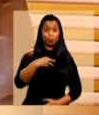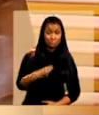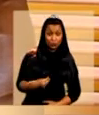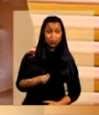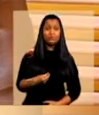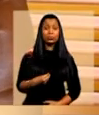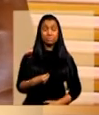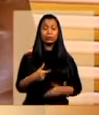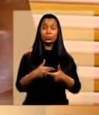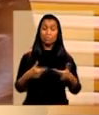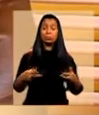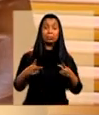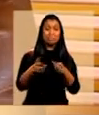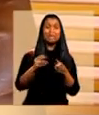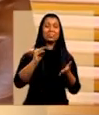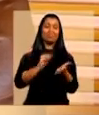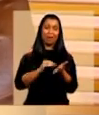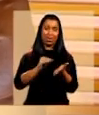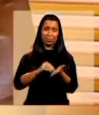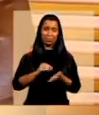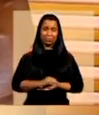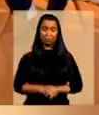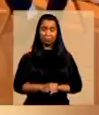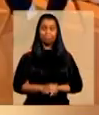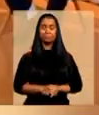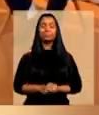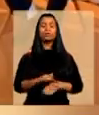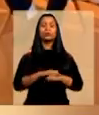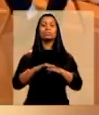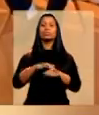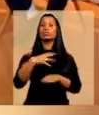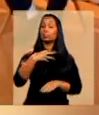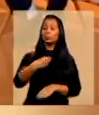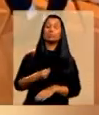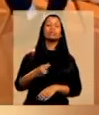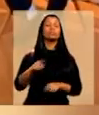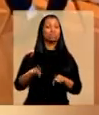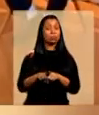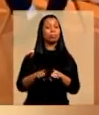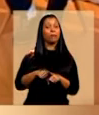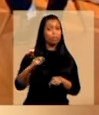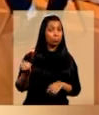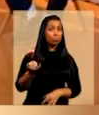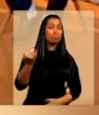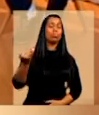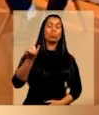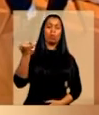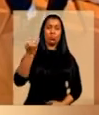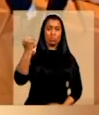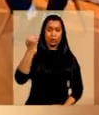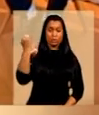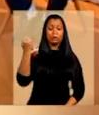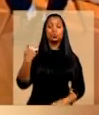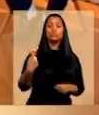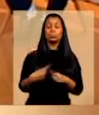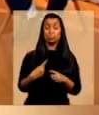os filhos, que é isso a gente percebe que está faltando muito. E conversar com o filho também é muito importante, né? Muito importante, né? Porque